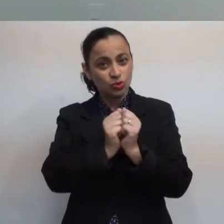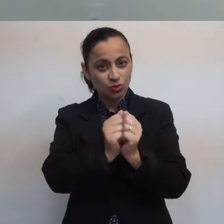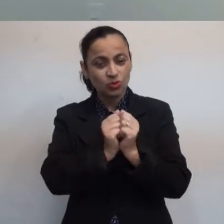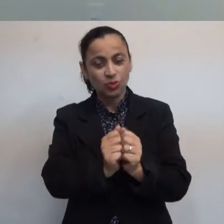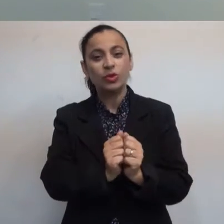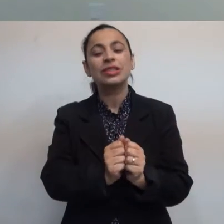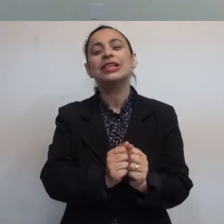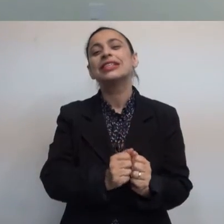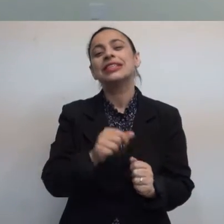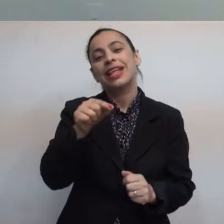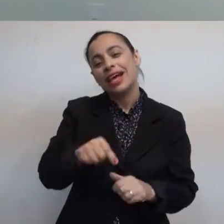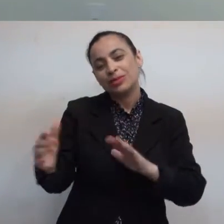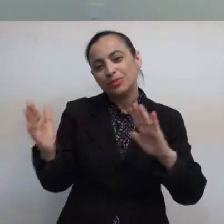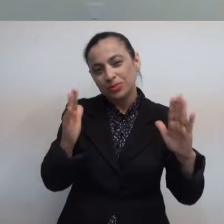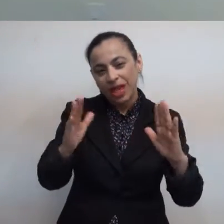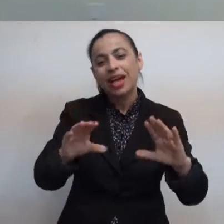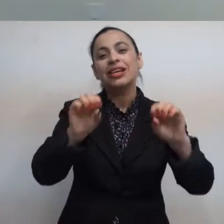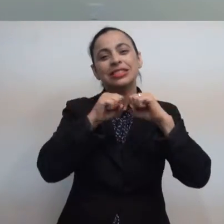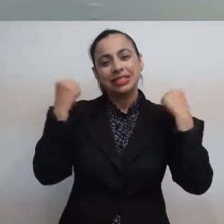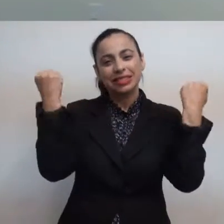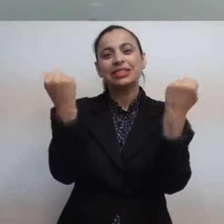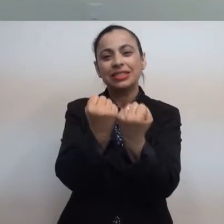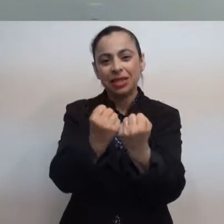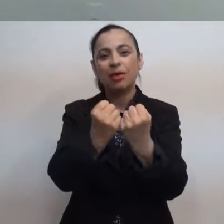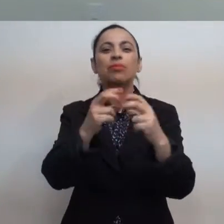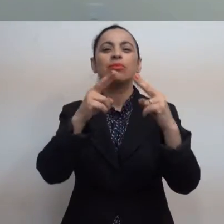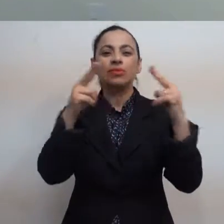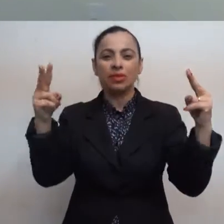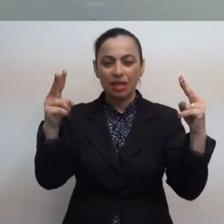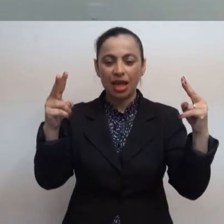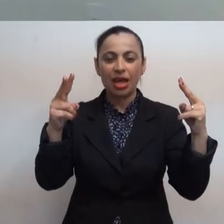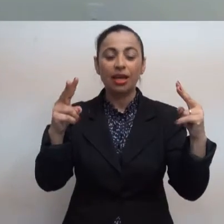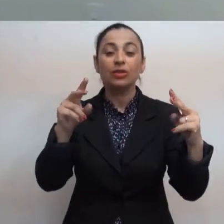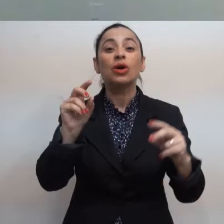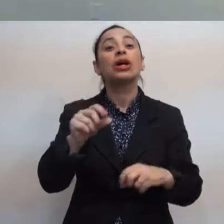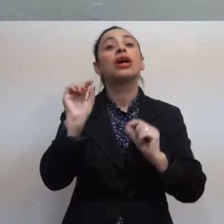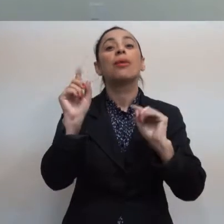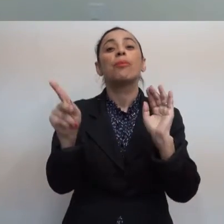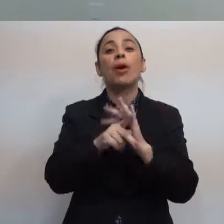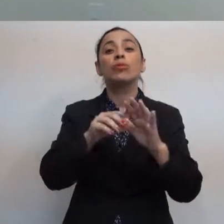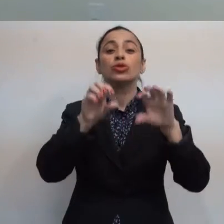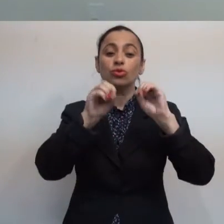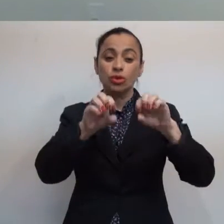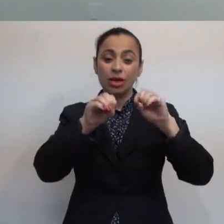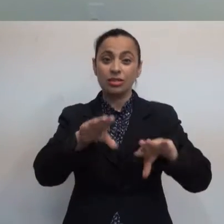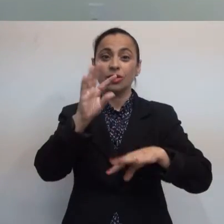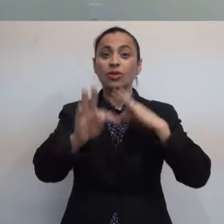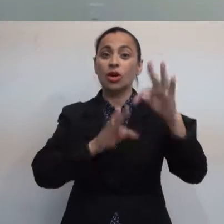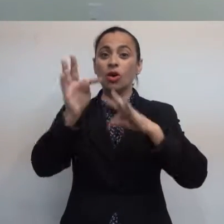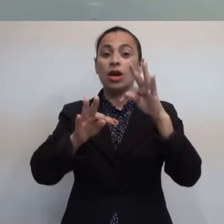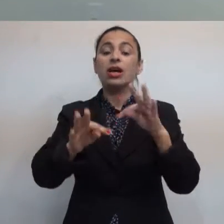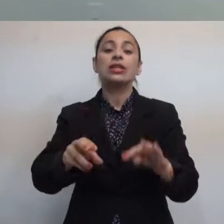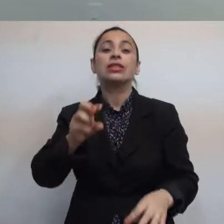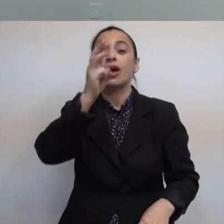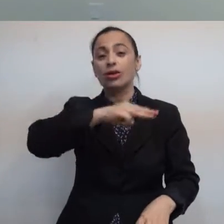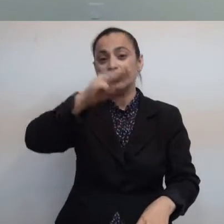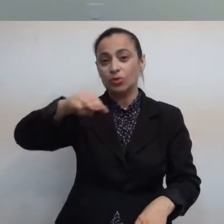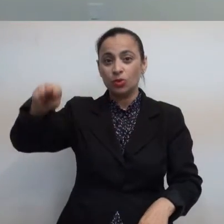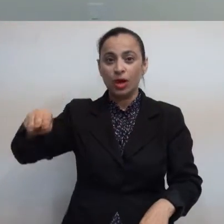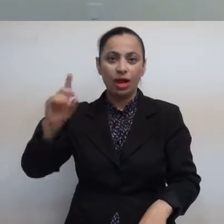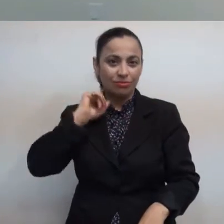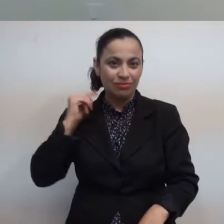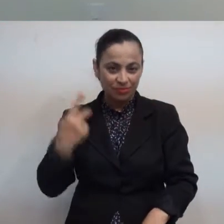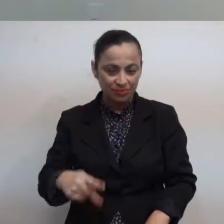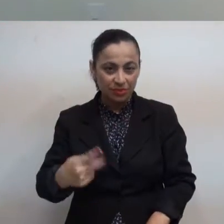estão participando desse web seminário de Educação e Tecnologias da Universidade